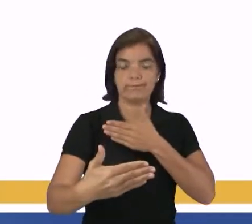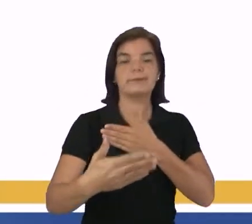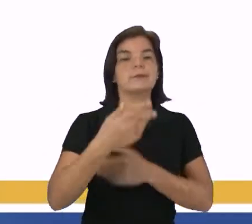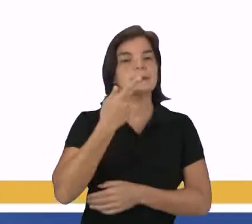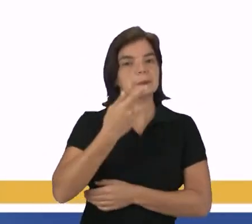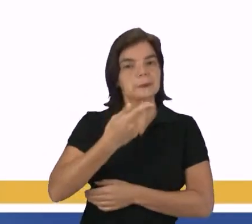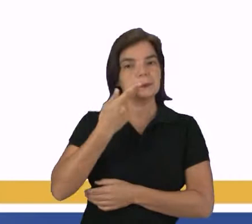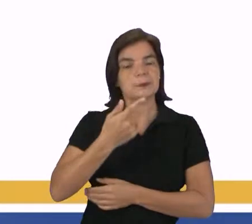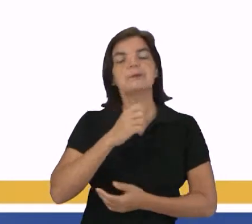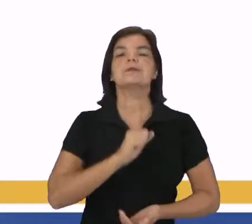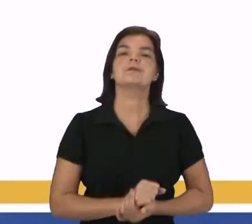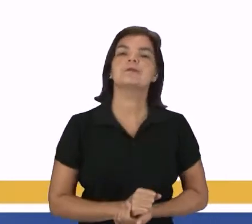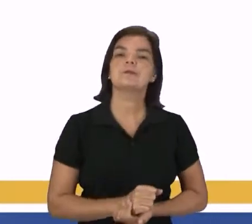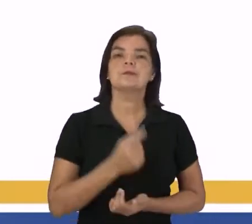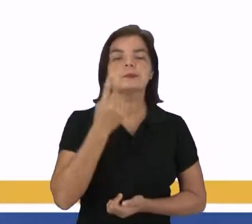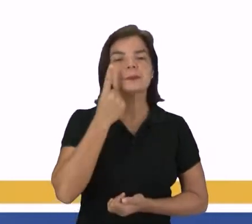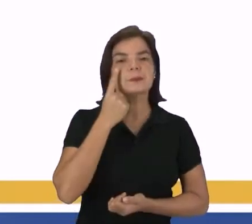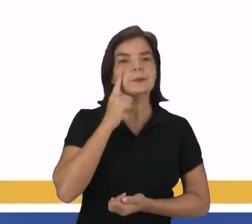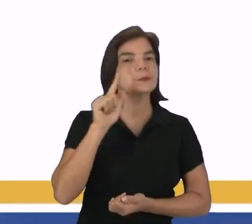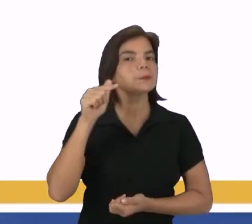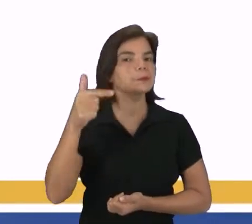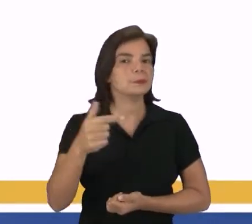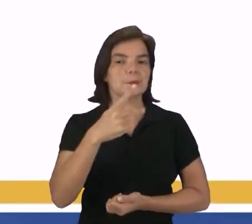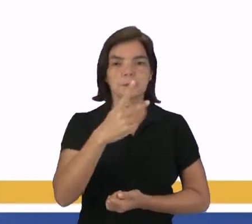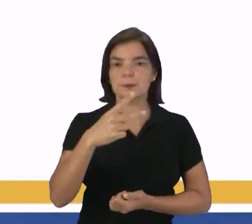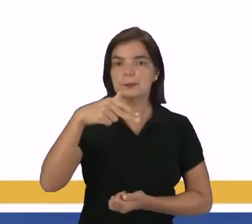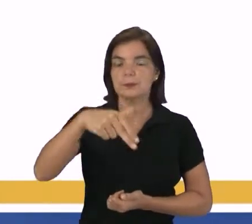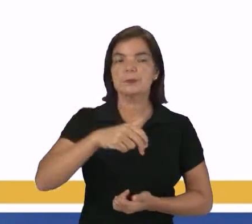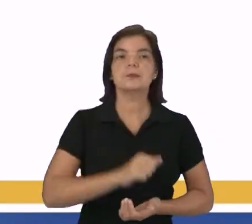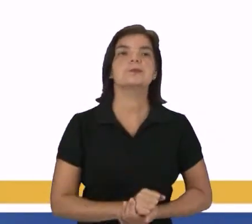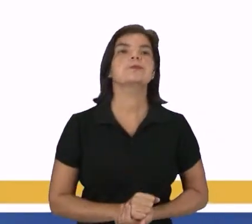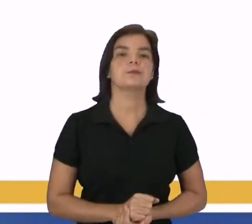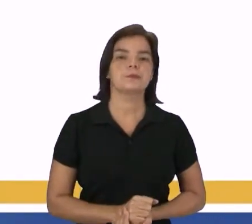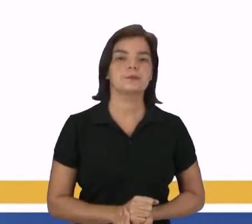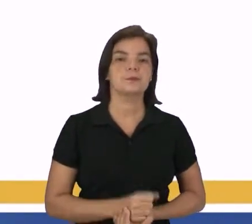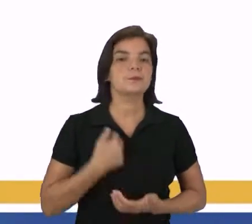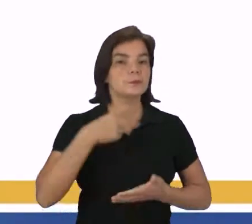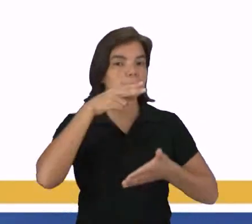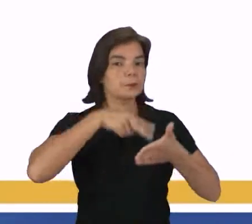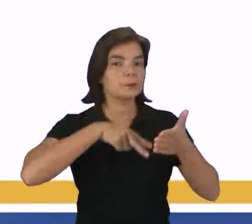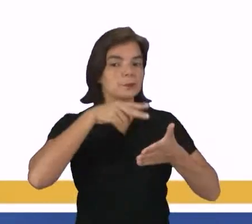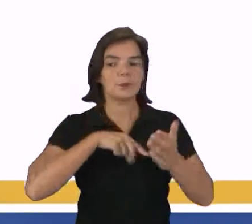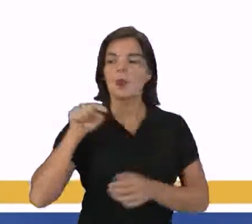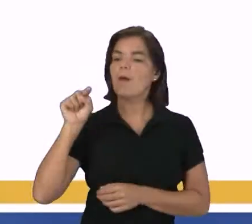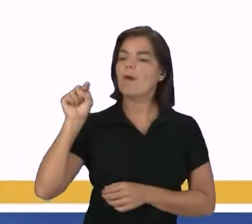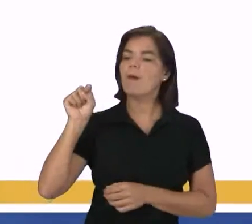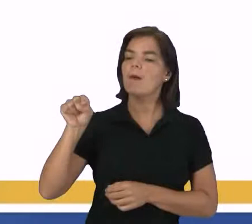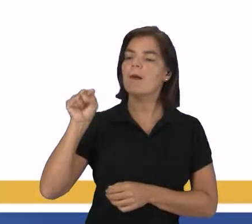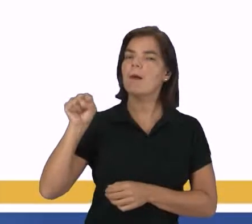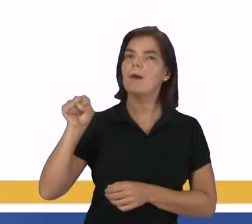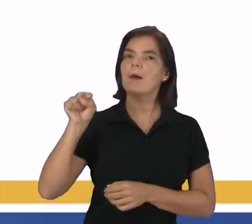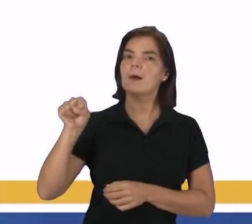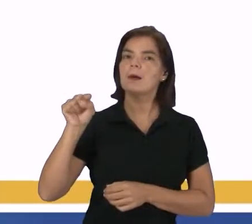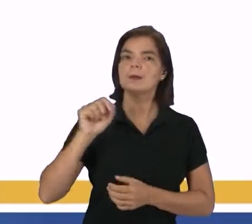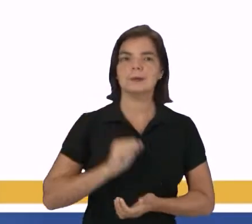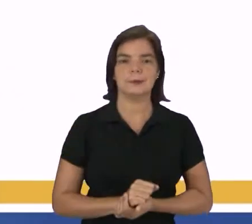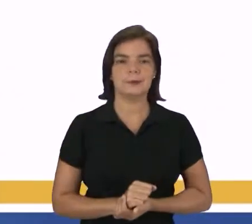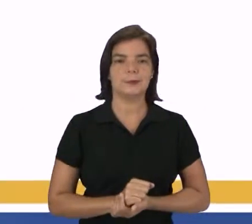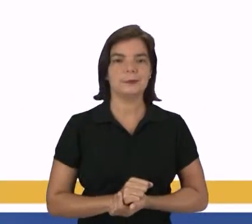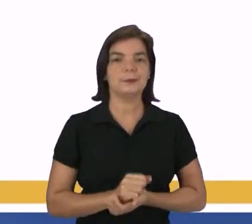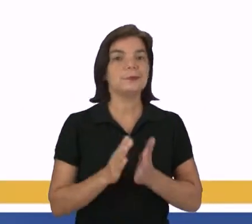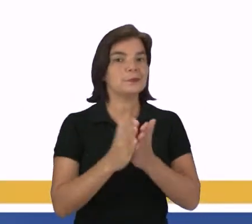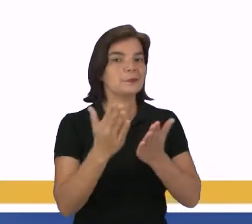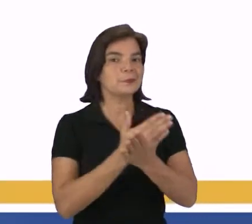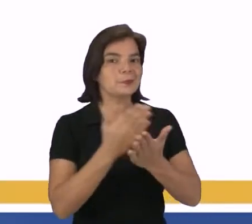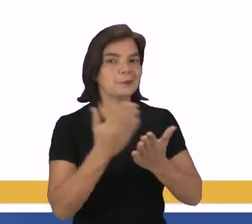que fala. Vamos verificar agora outro pronome. Eu li aquele livro